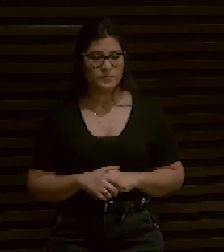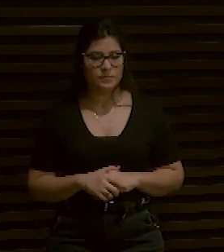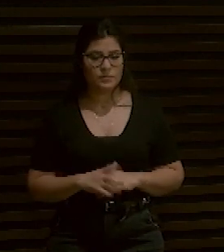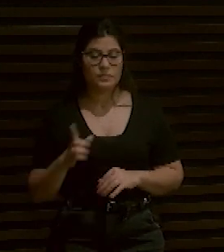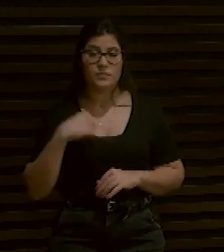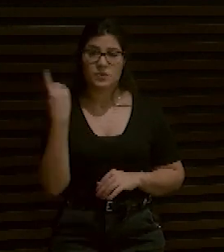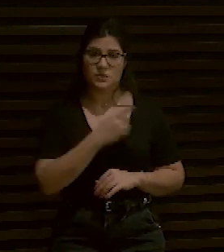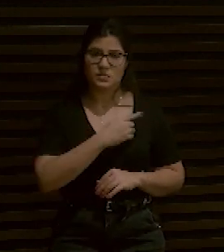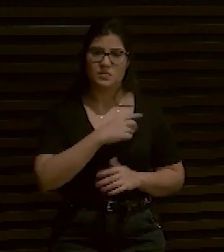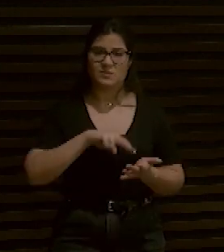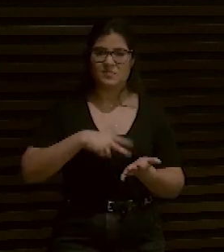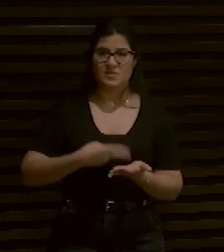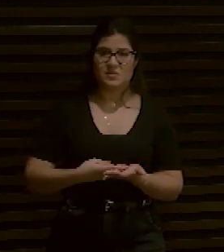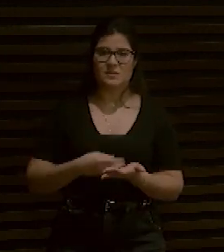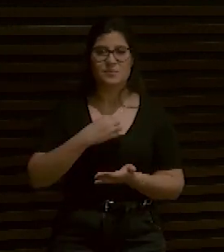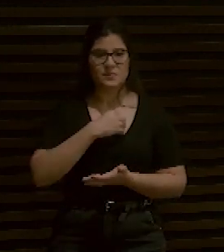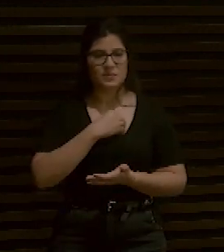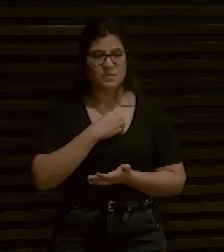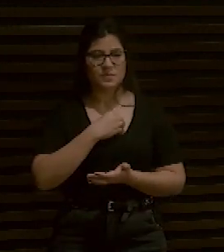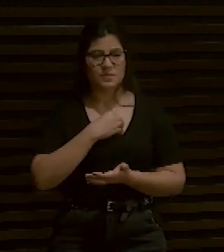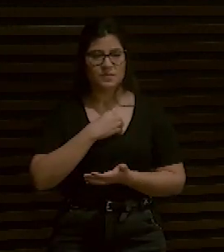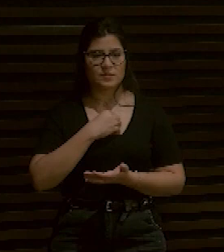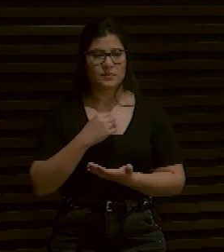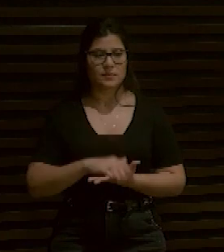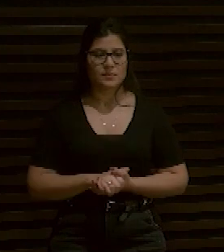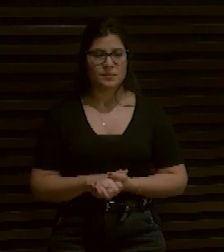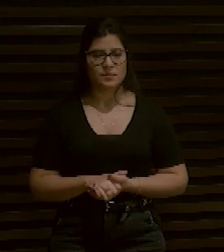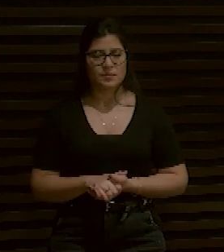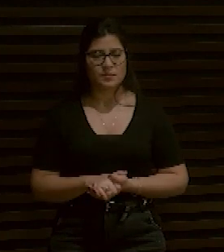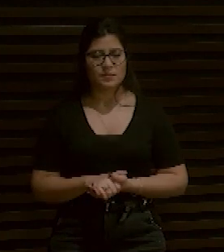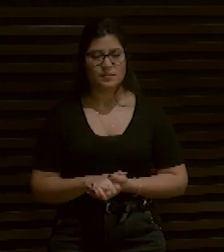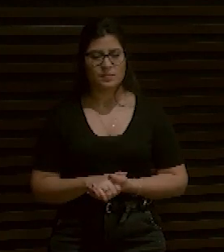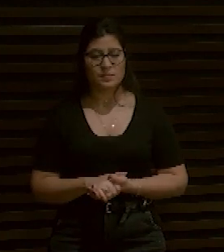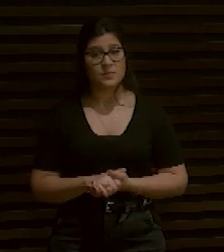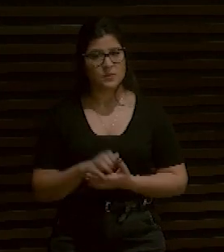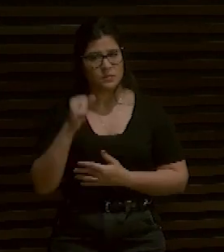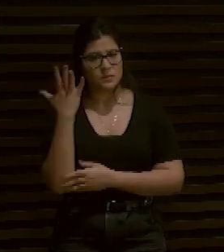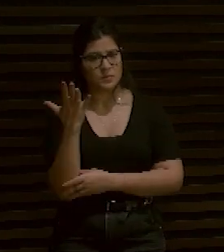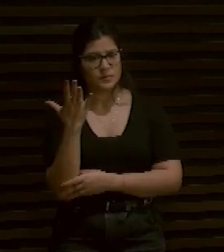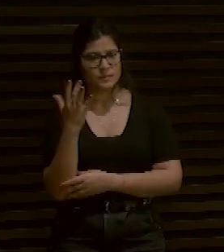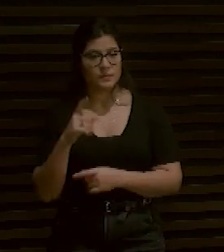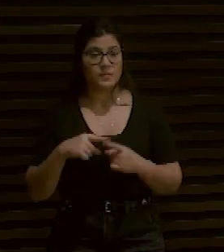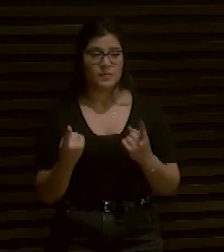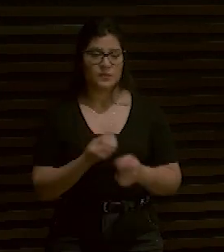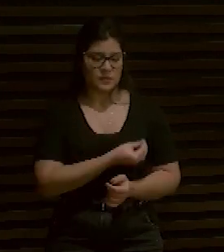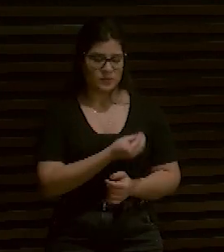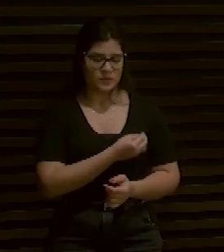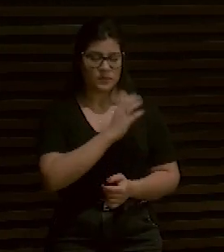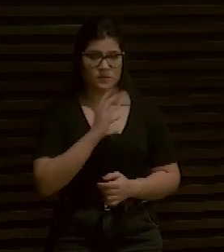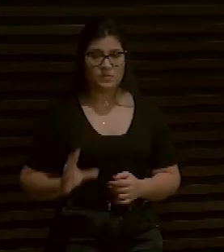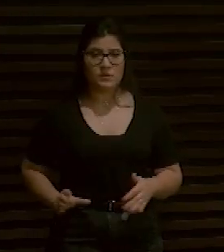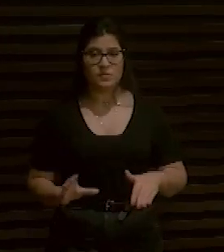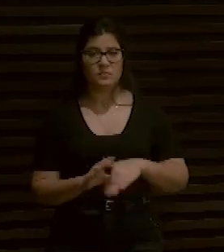Nós vamos tropeçar, gente. Eu não estou pregando impecabilidade aqui. Nós vamos tropeçar. Mas a vida de Cristo em